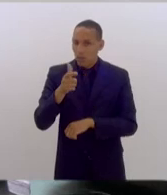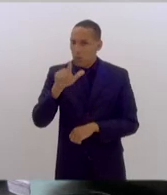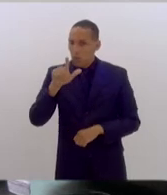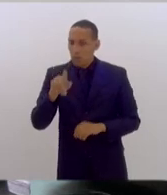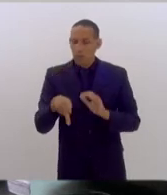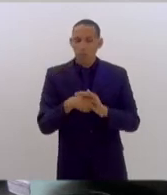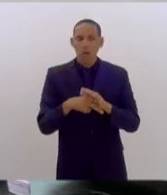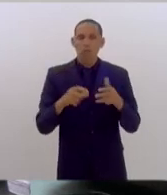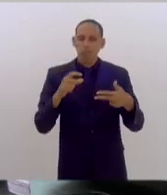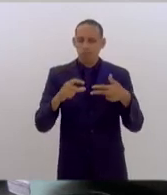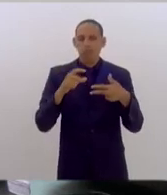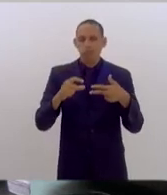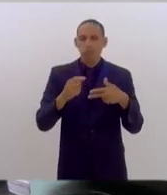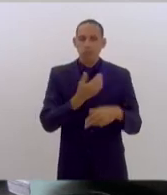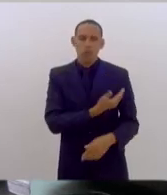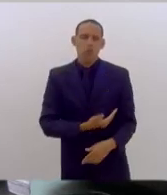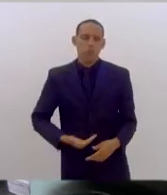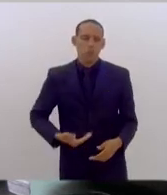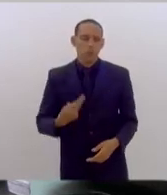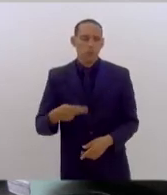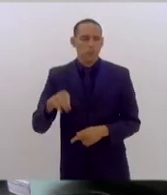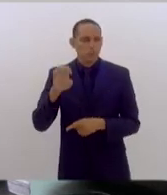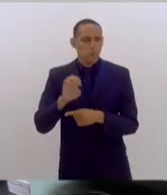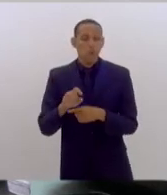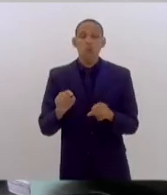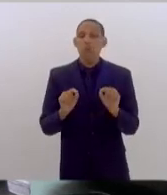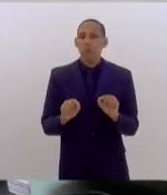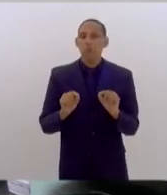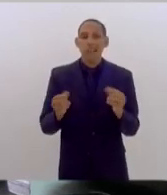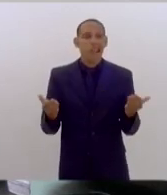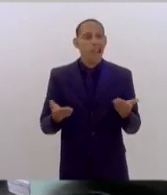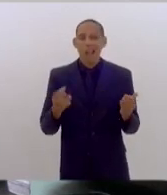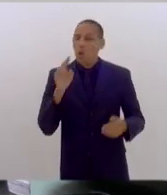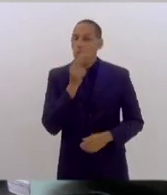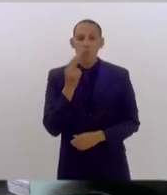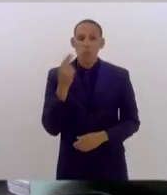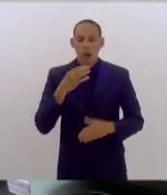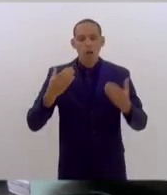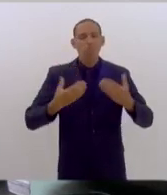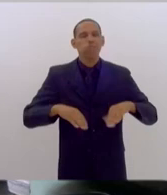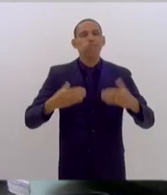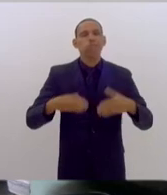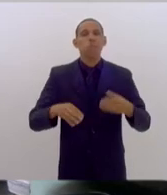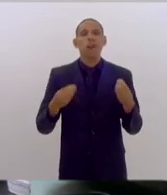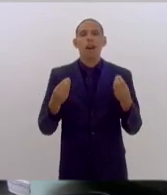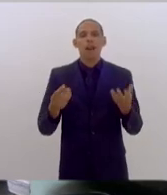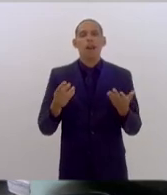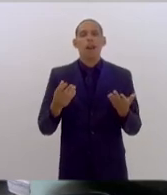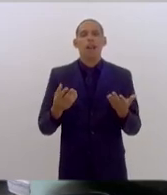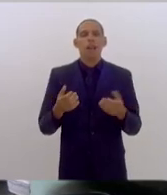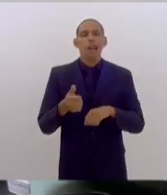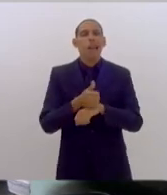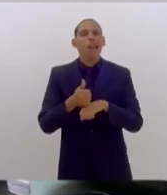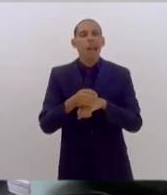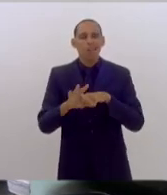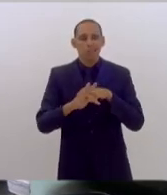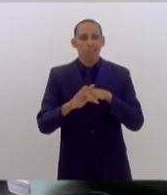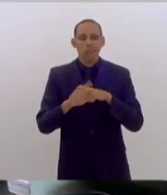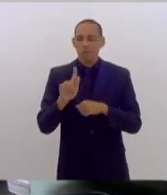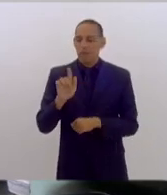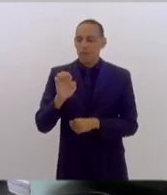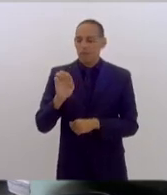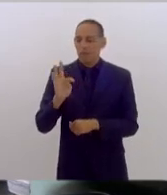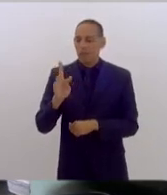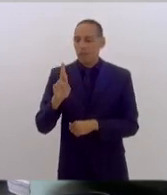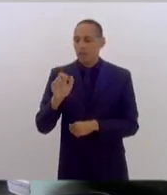ao poder executivo o governo estado é a realização urgente de concurso público para preenchimento de cargos técnicos da agetransp